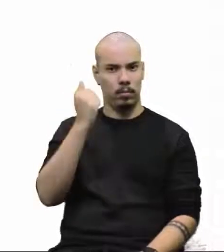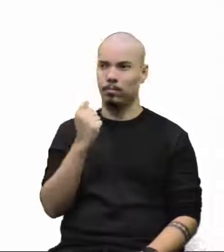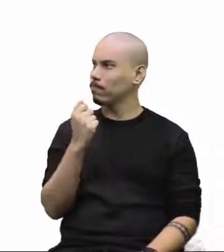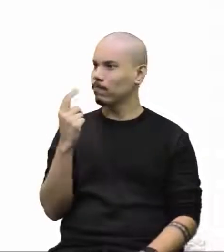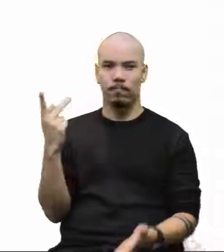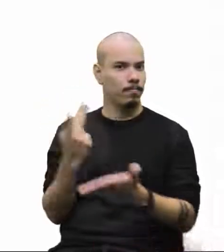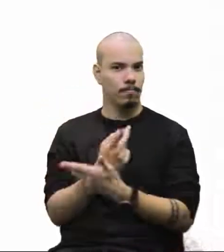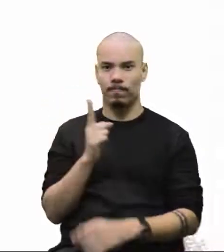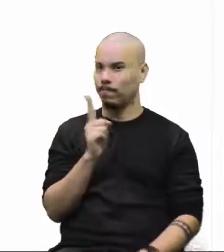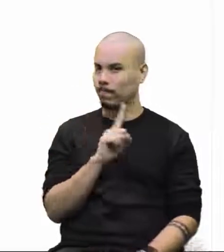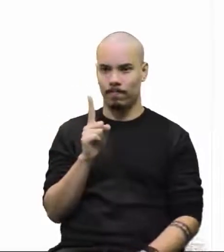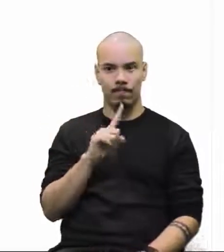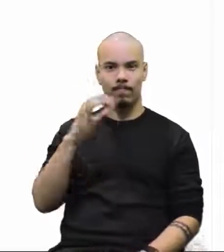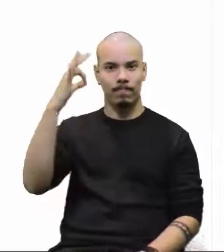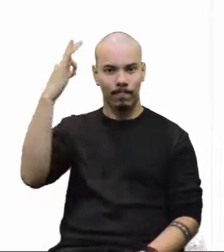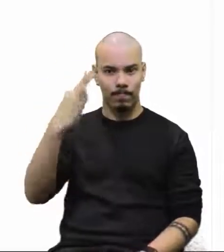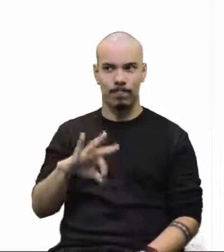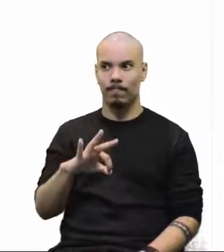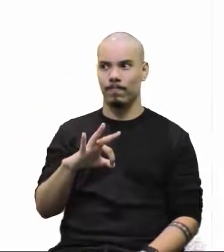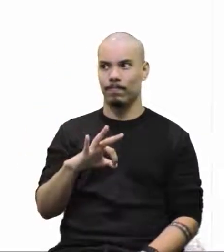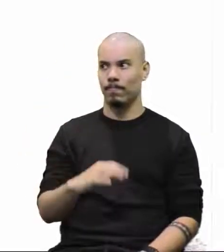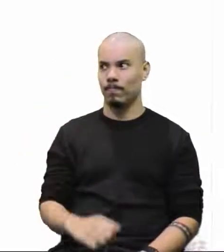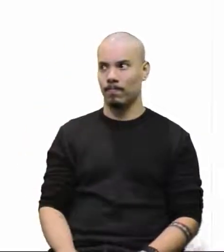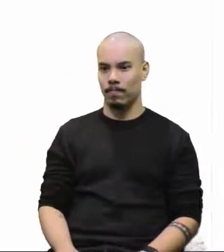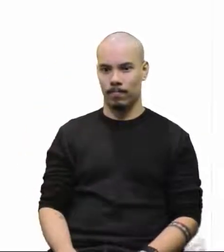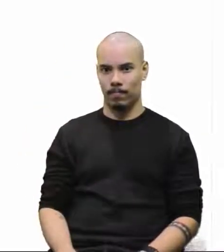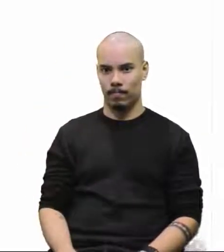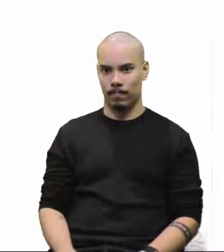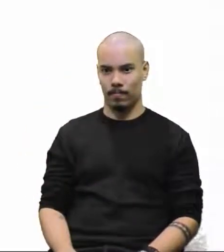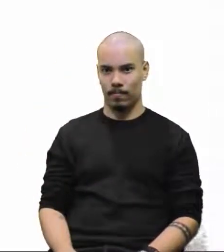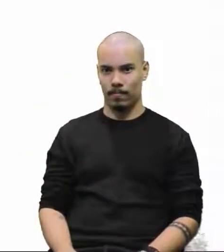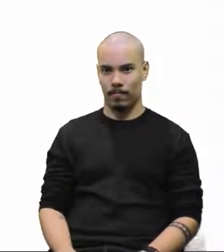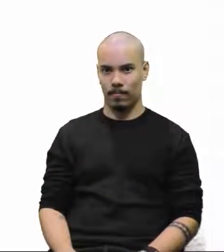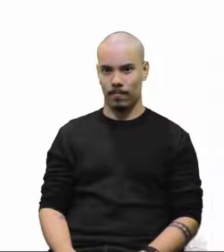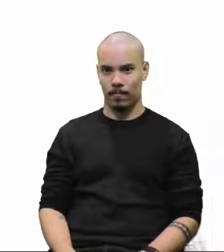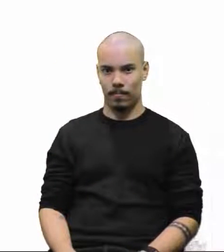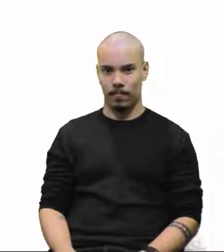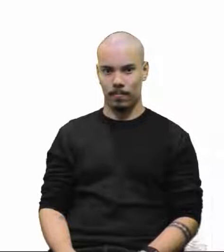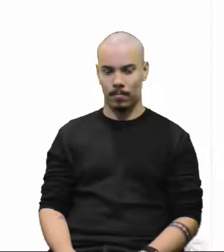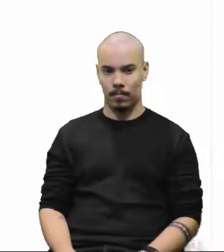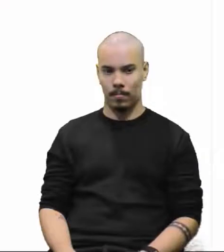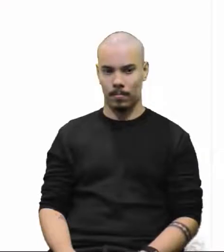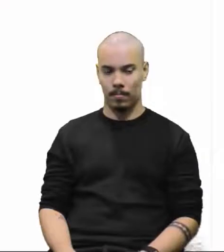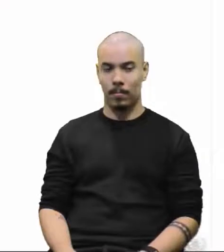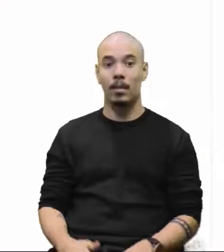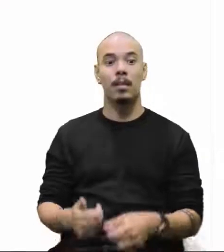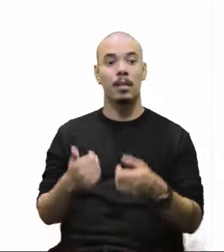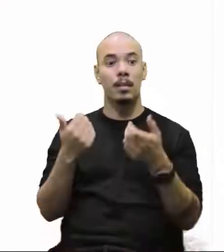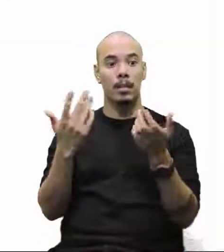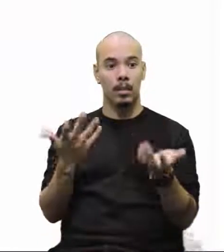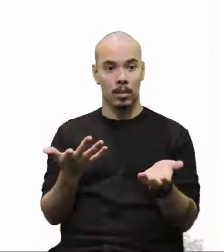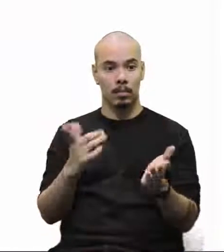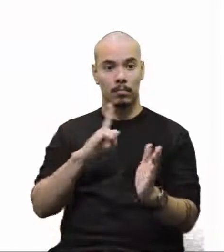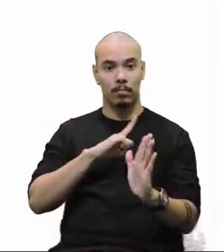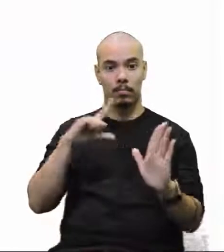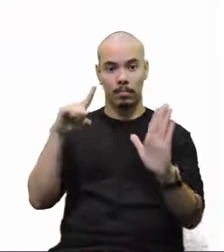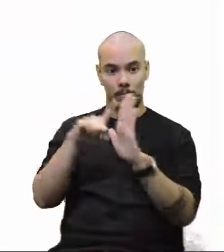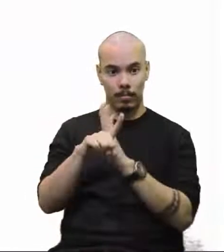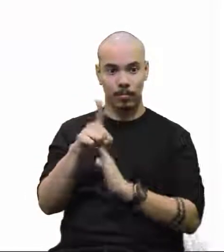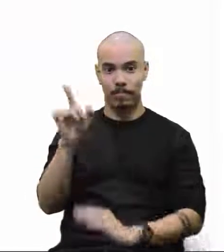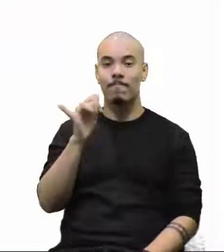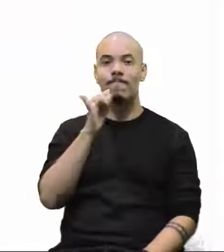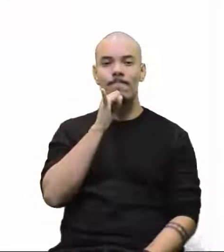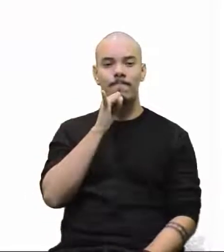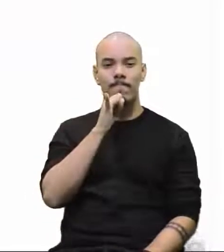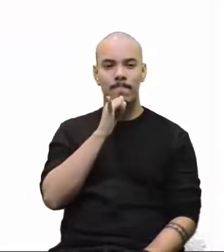erram isso não, tenho certeza. Nossos alunos são excelentes. Bom, então aí uma questão, né, um